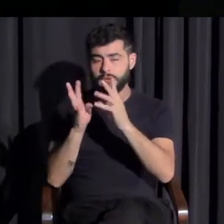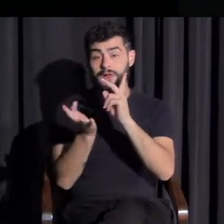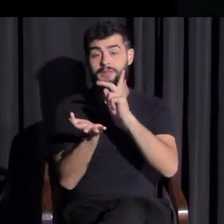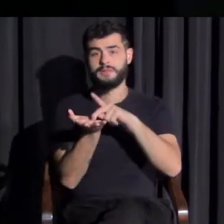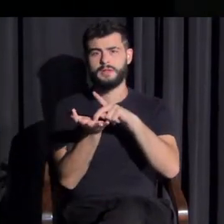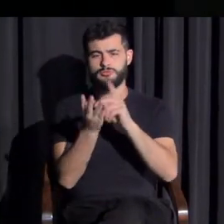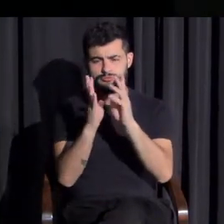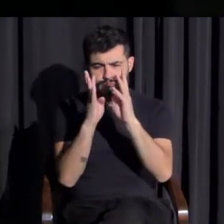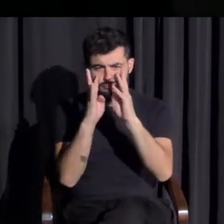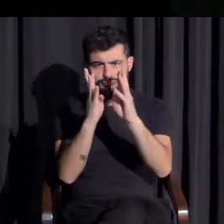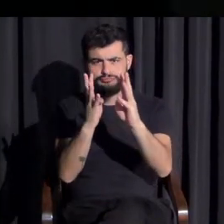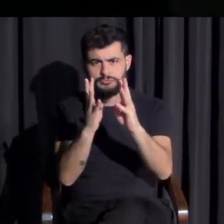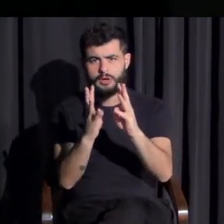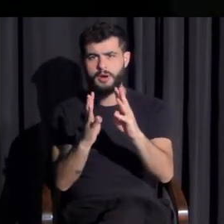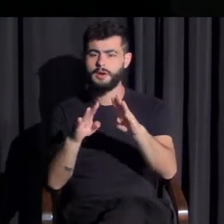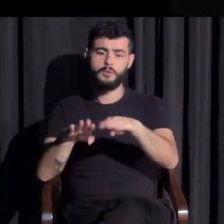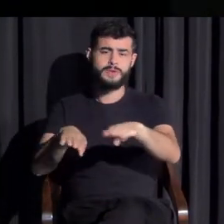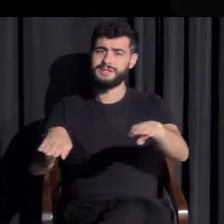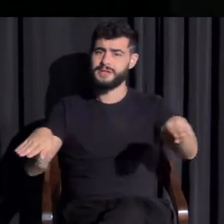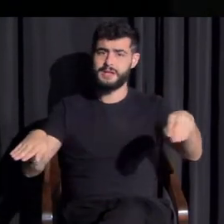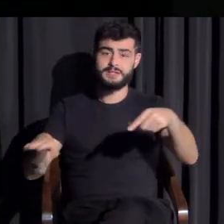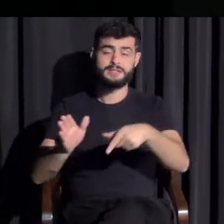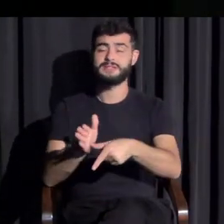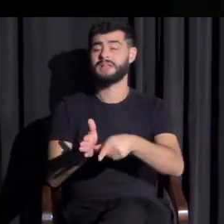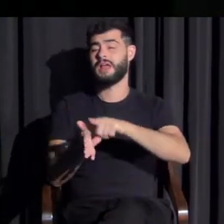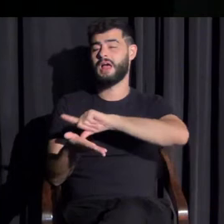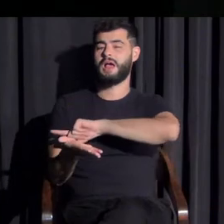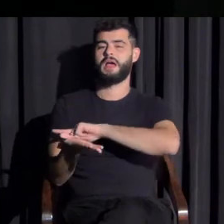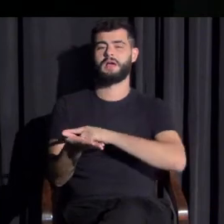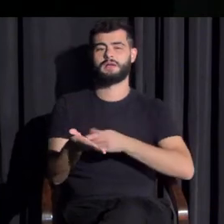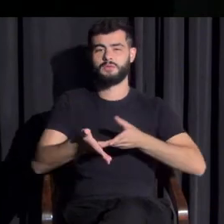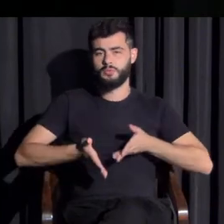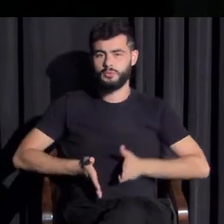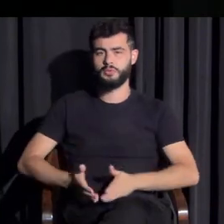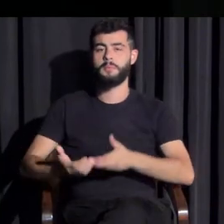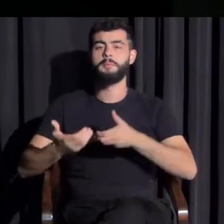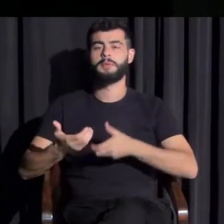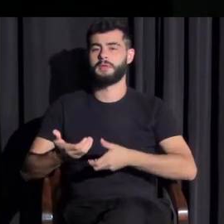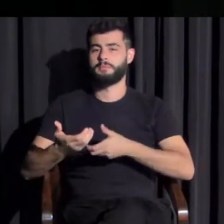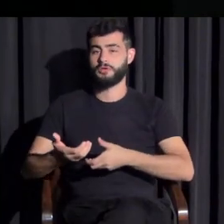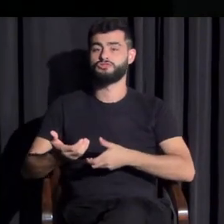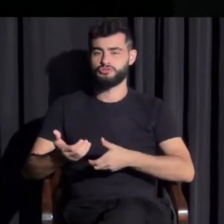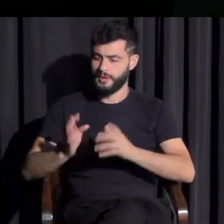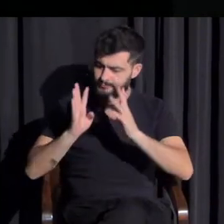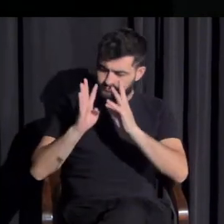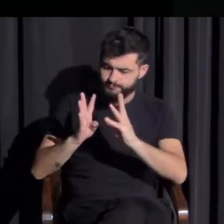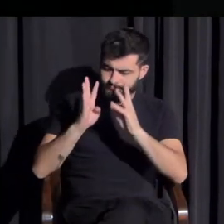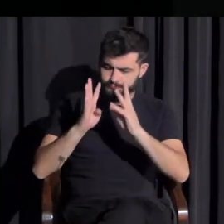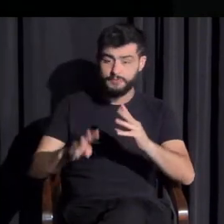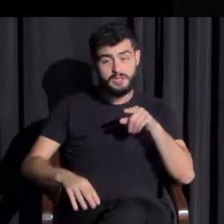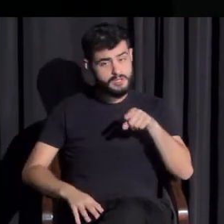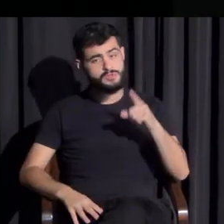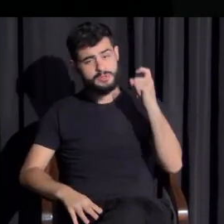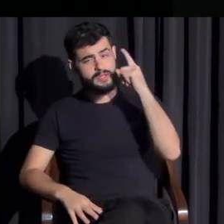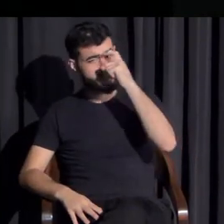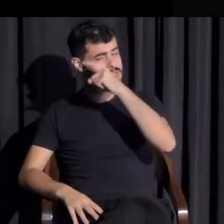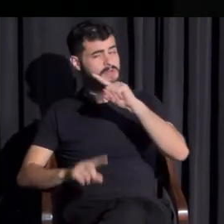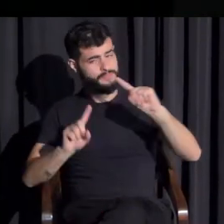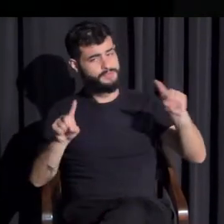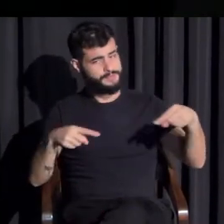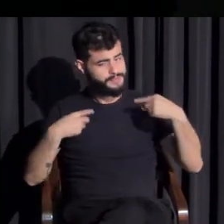das crianças, desde bebês, desde que elas nascem, né? O que é um desafio, né, difícil para caramba para a gente